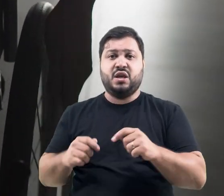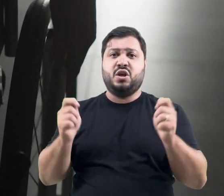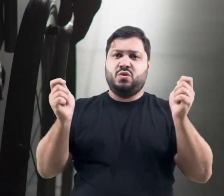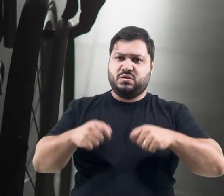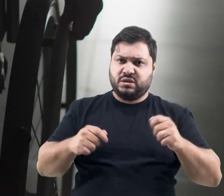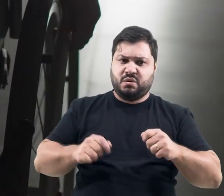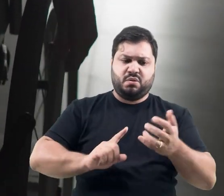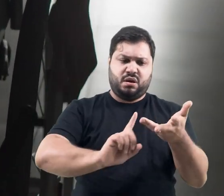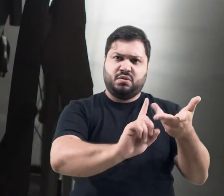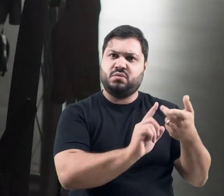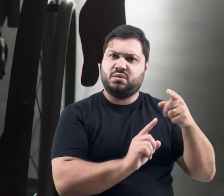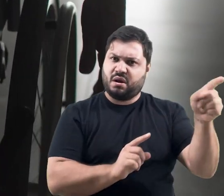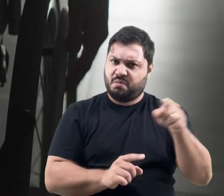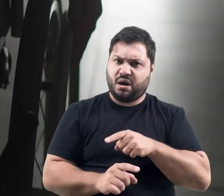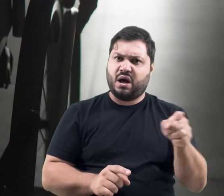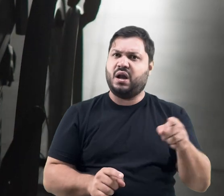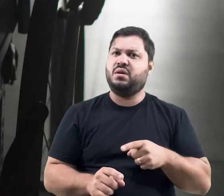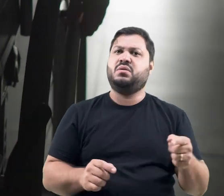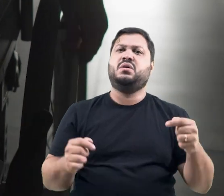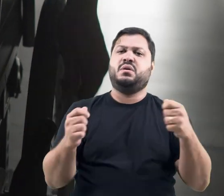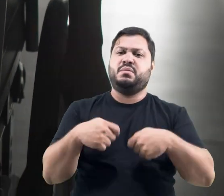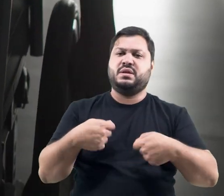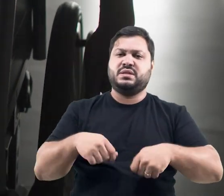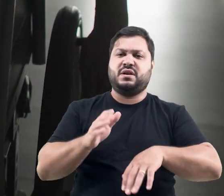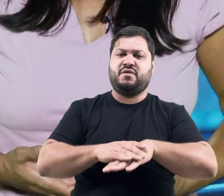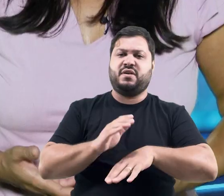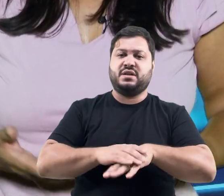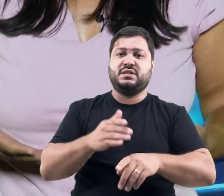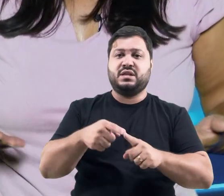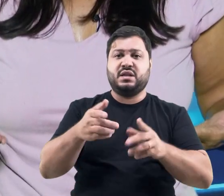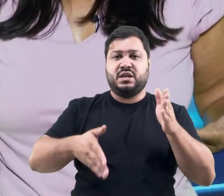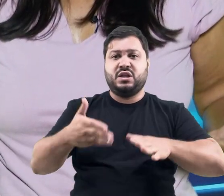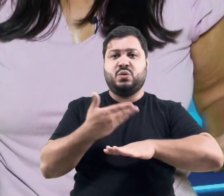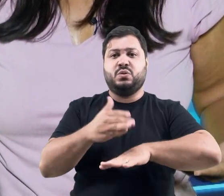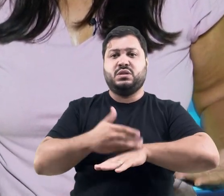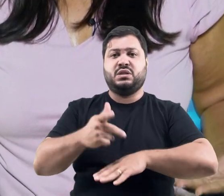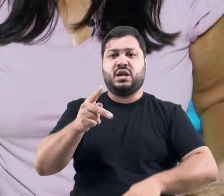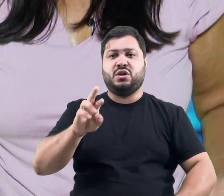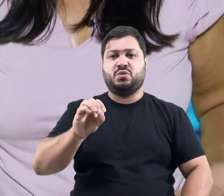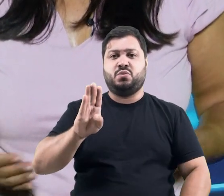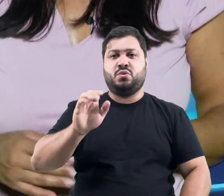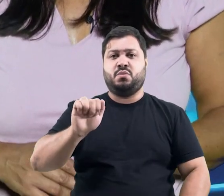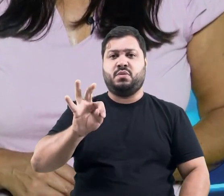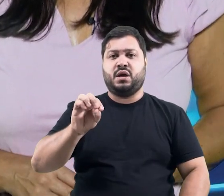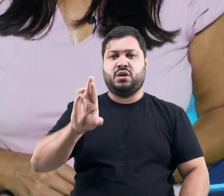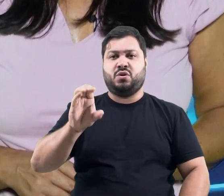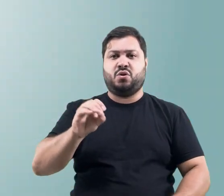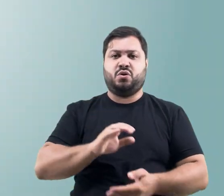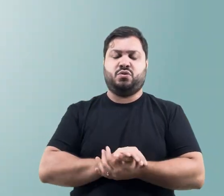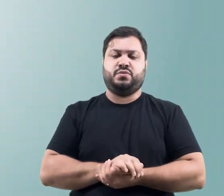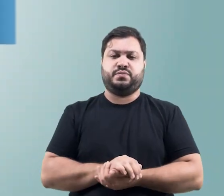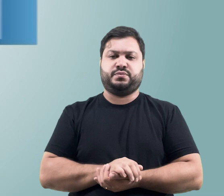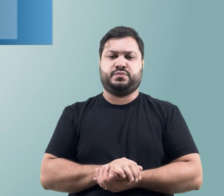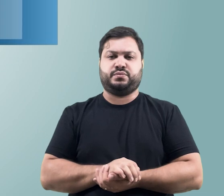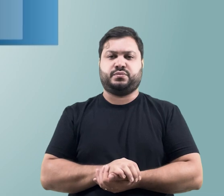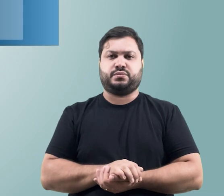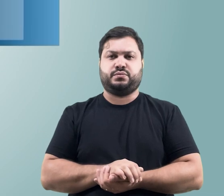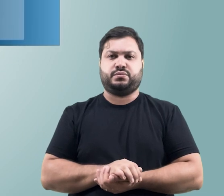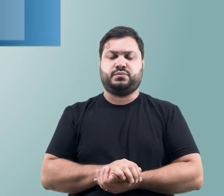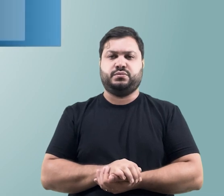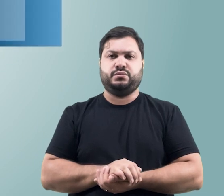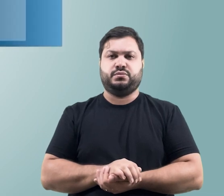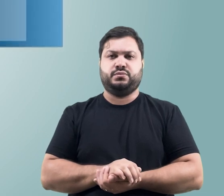deficiência apresentada e o desempenho das atribuições do cargo deve ser feita durante o estágio probatório.